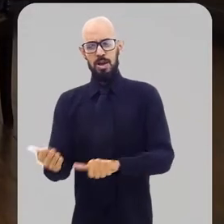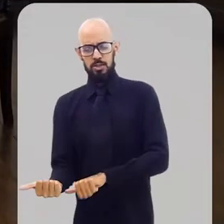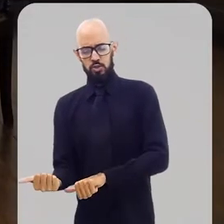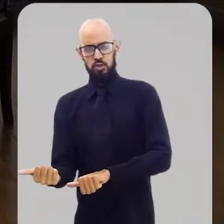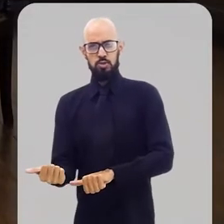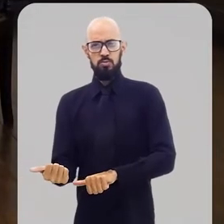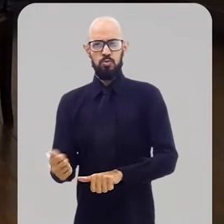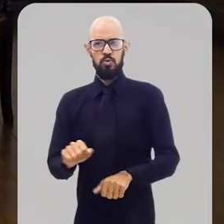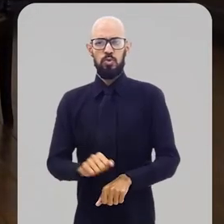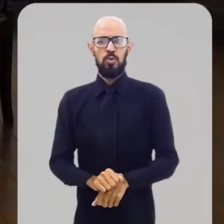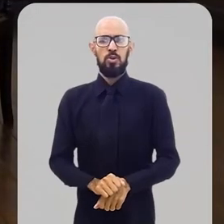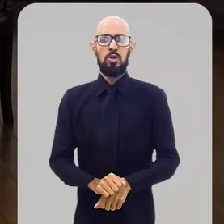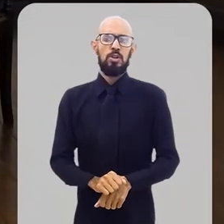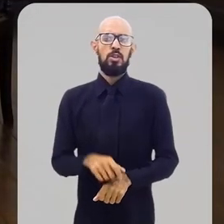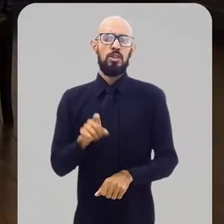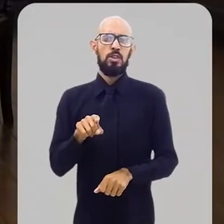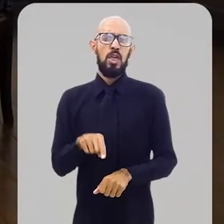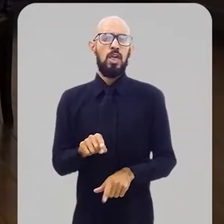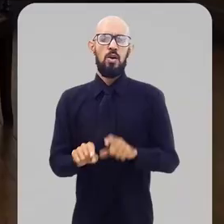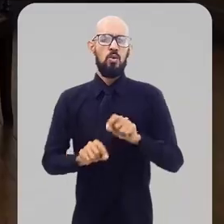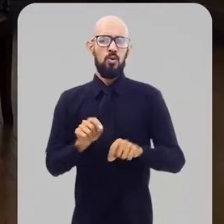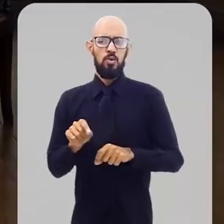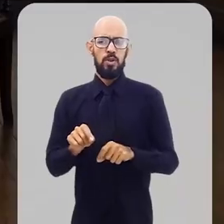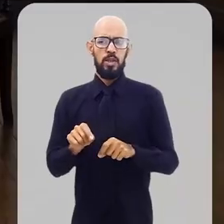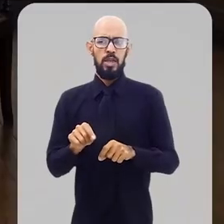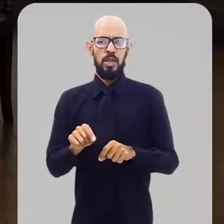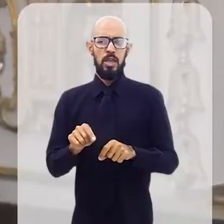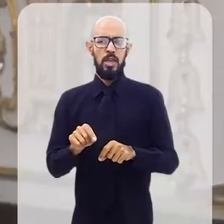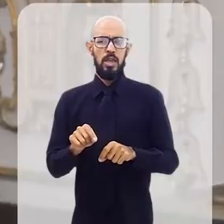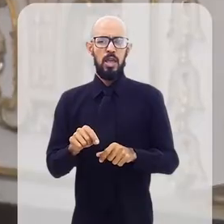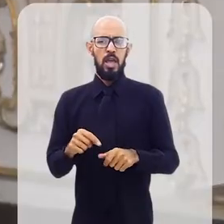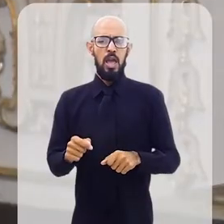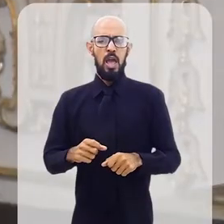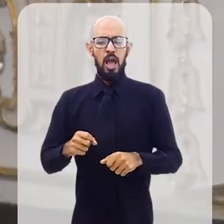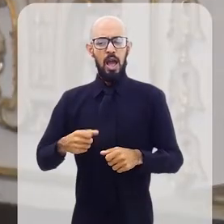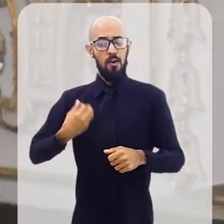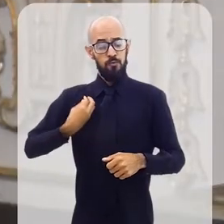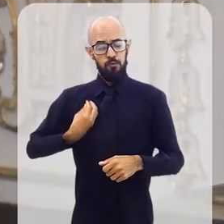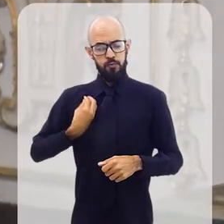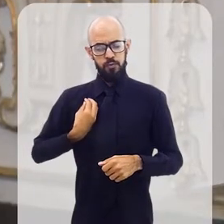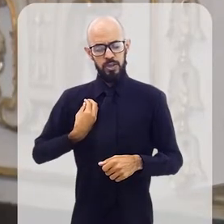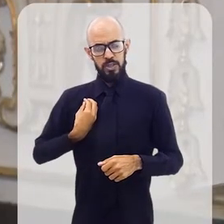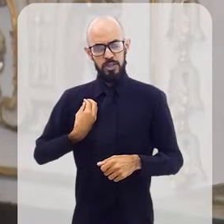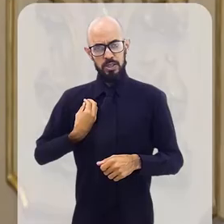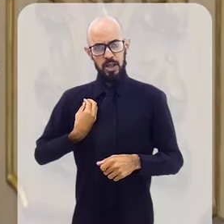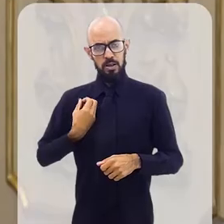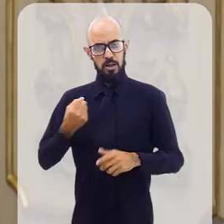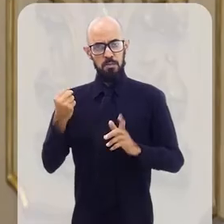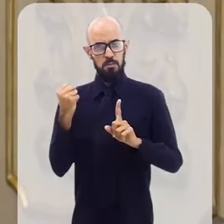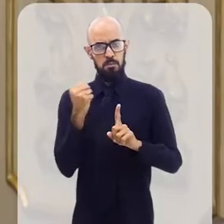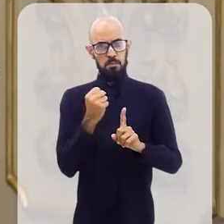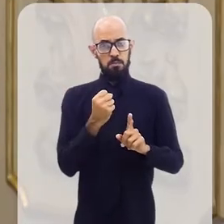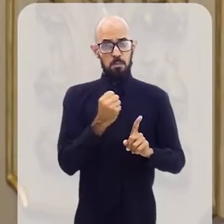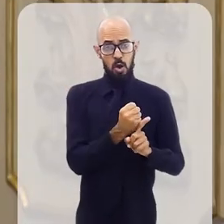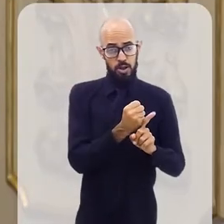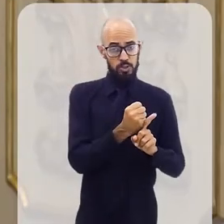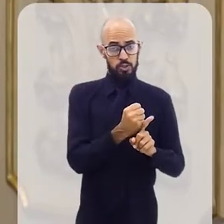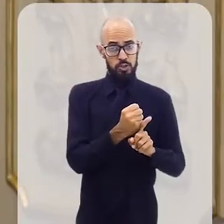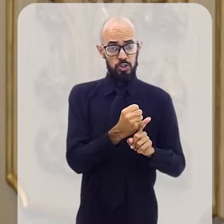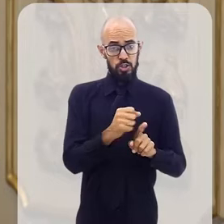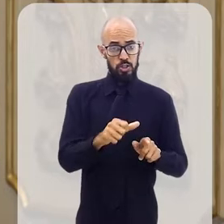Está vinculado somente a paixão morte e ressurreição de Jesus nós fomos batizados